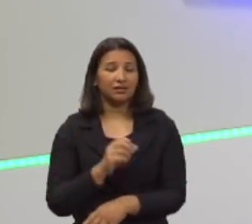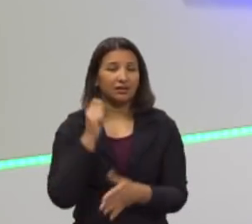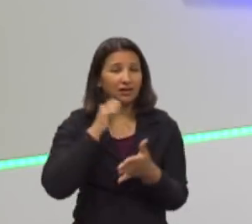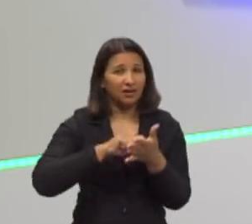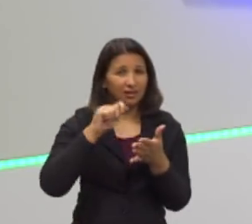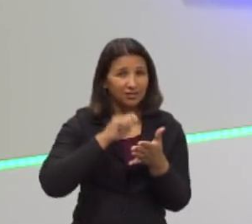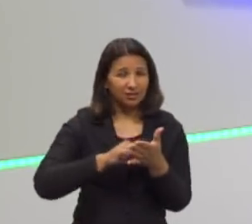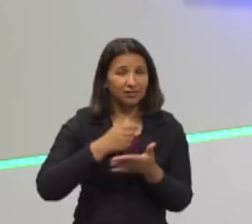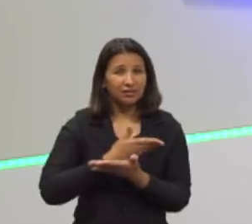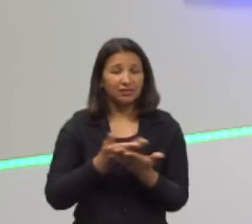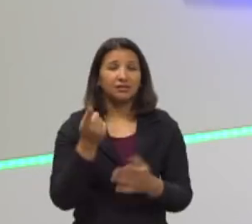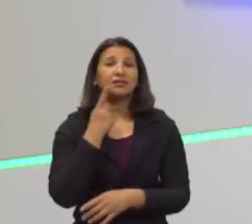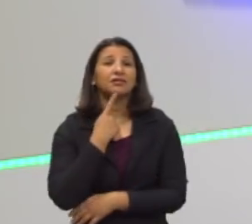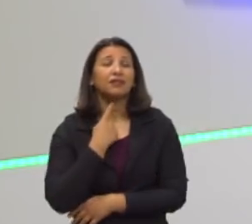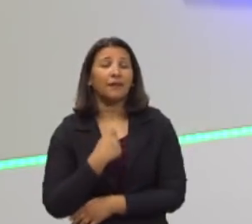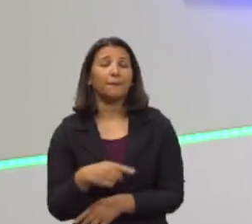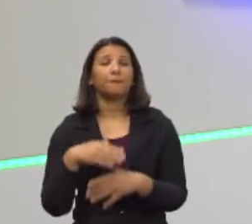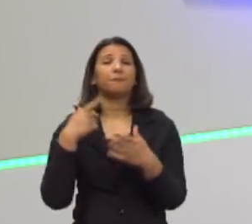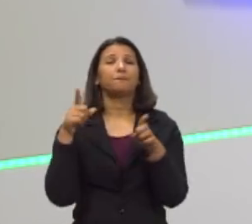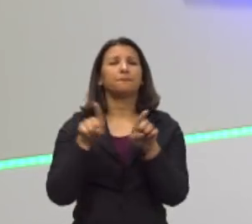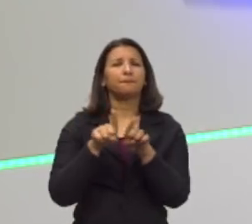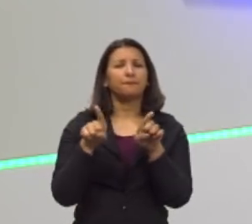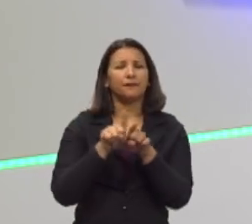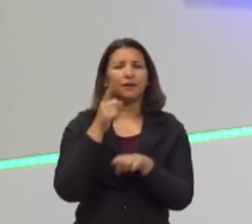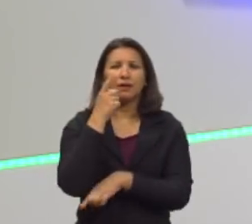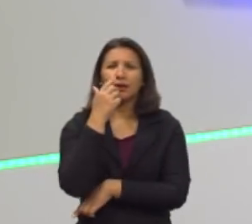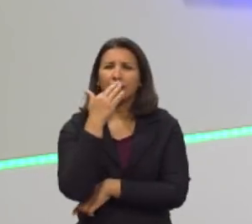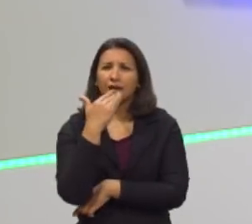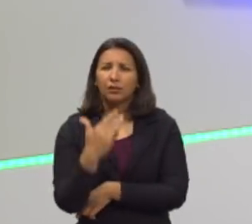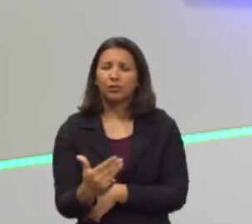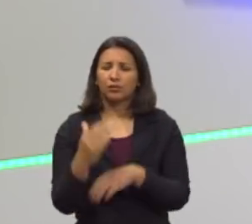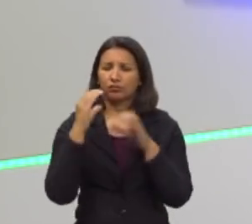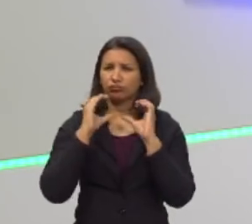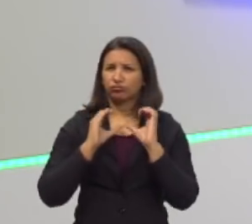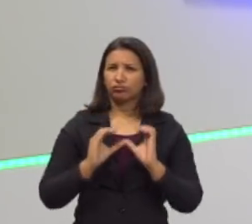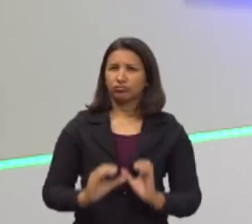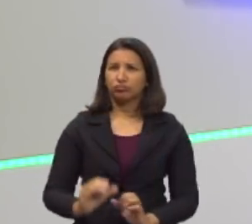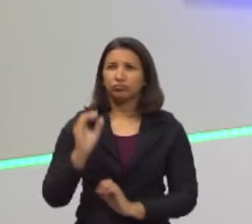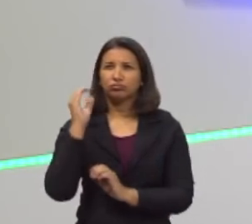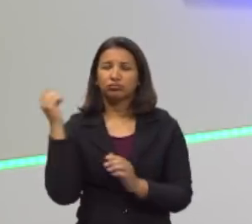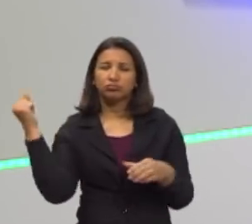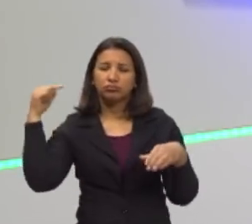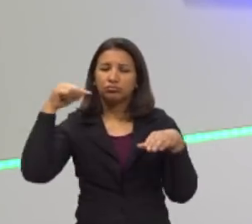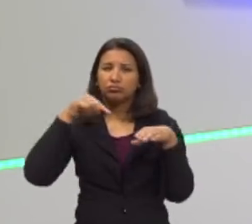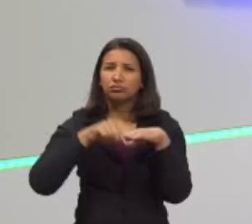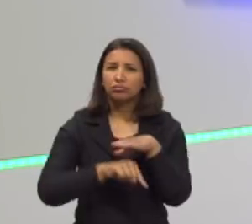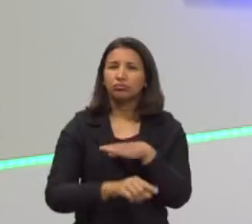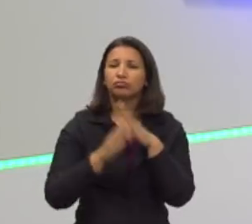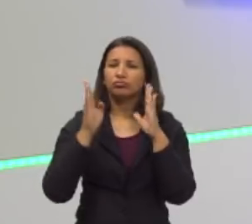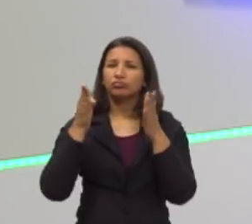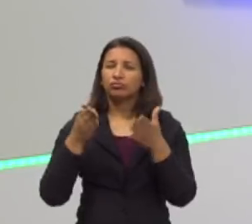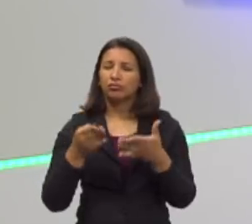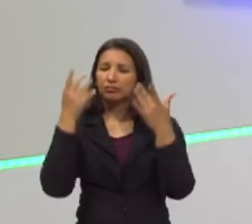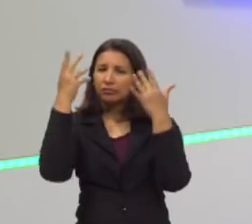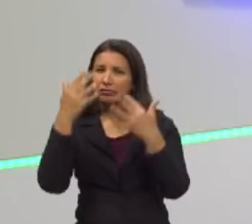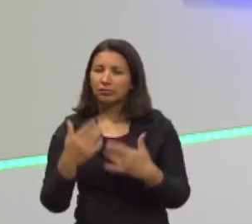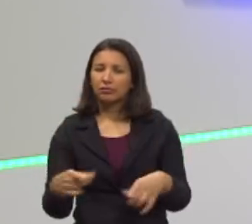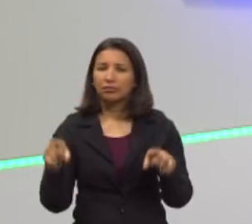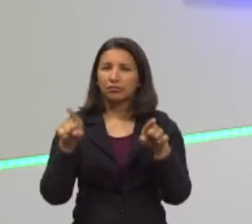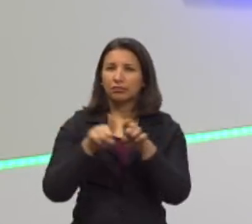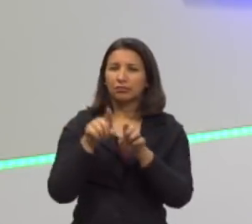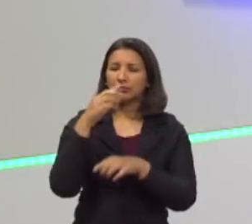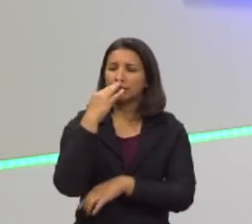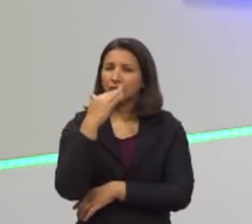gostar. A cor de um corpo na reflexão, nós falamos sobre isso, né? Nós falamos sobre a cor da